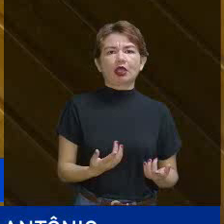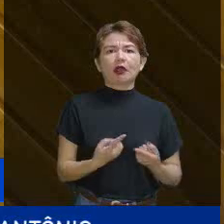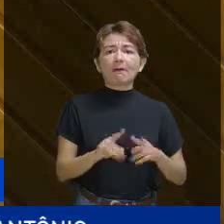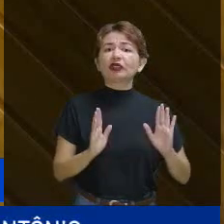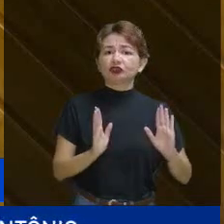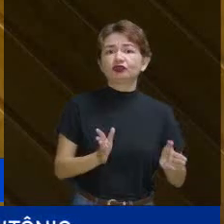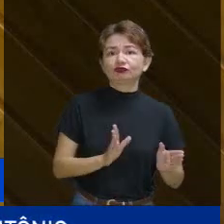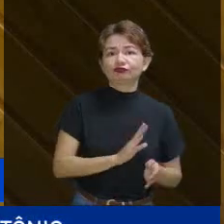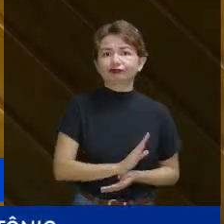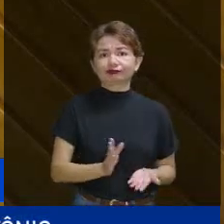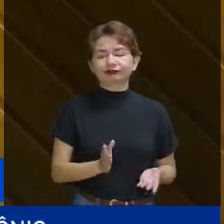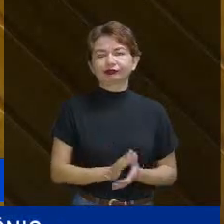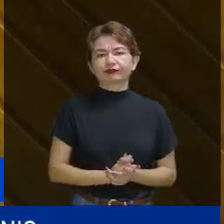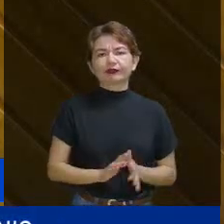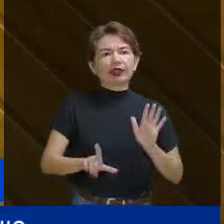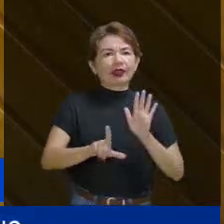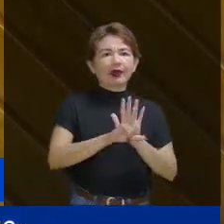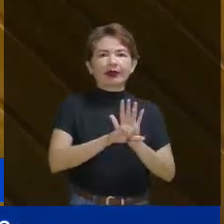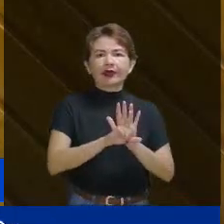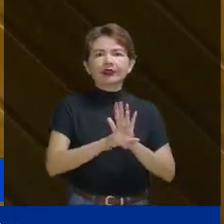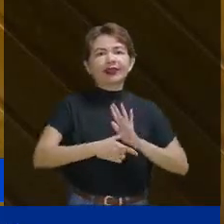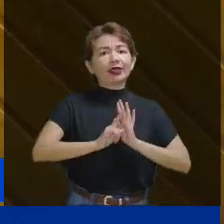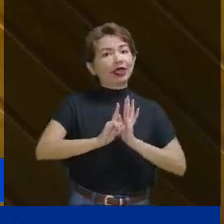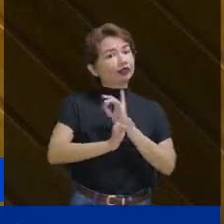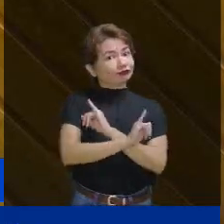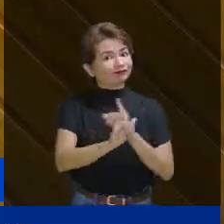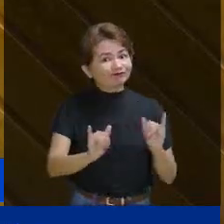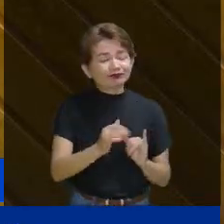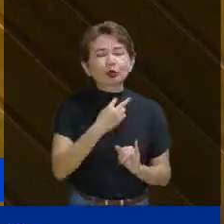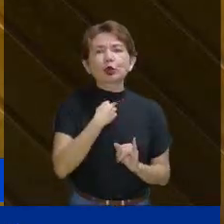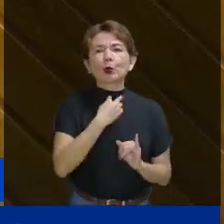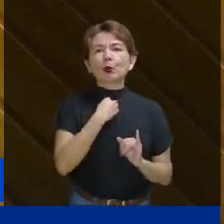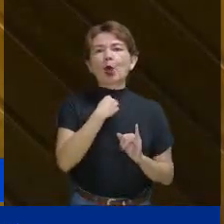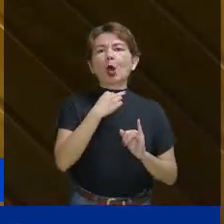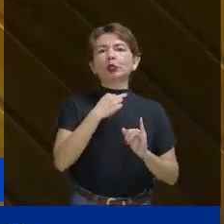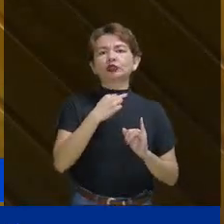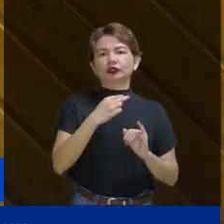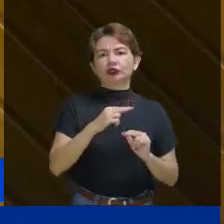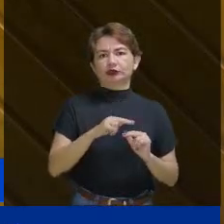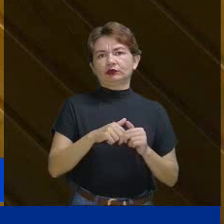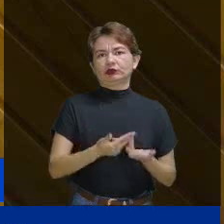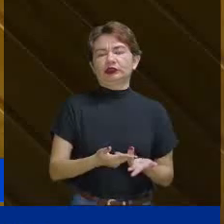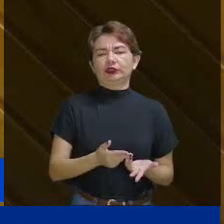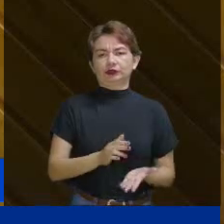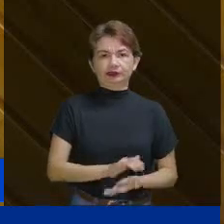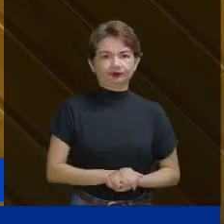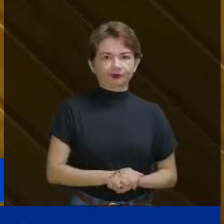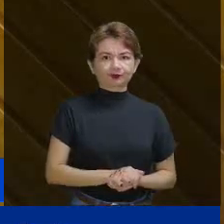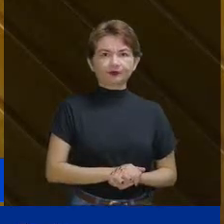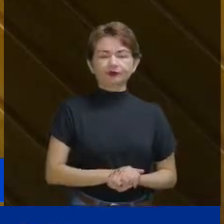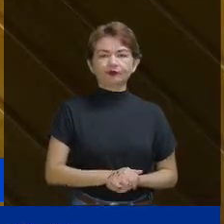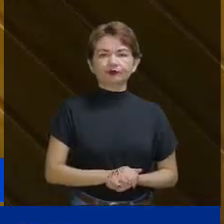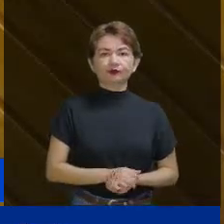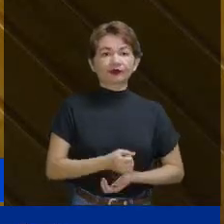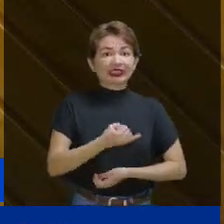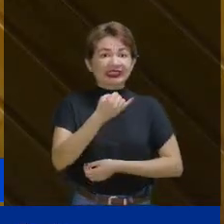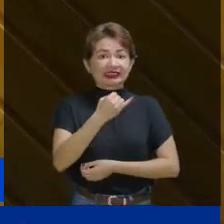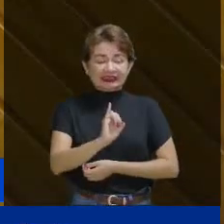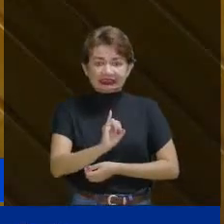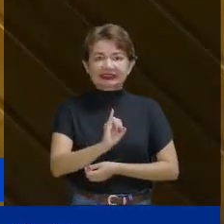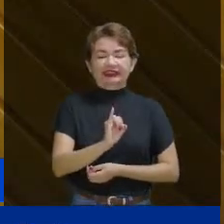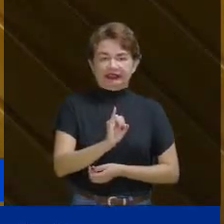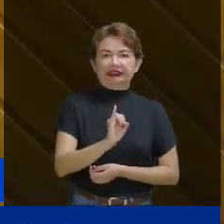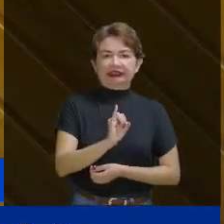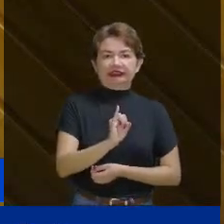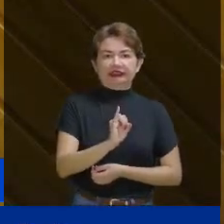se fez aquilo que a legislação tentou prevenir. Já se contaminou o juízo do conhecimento. Porque havendo uma denúncia